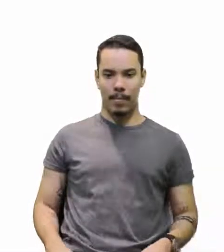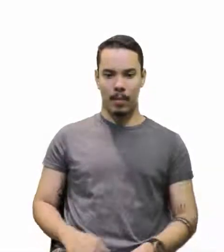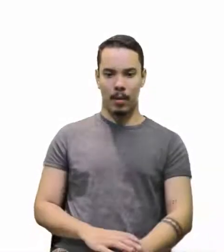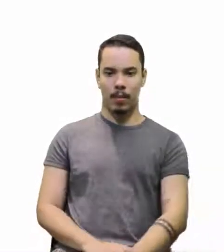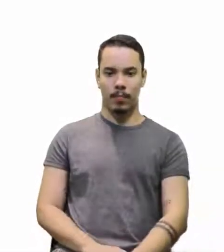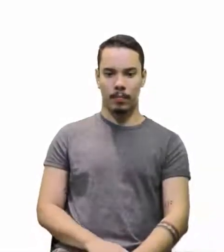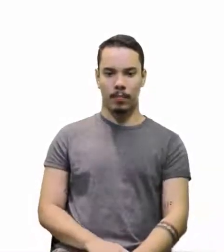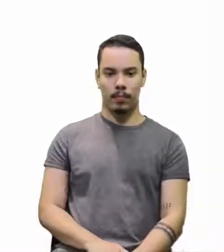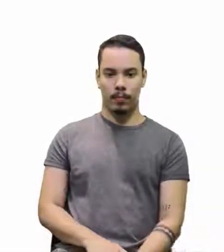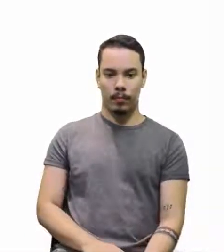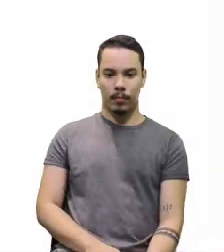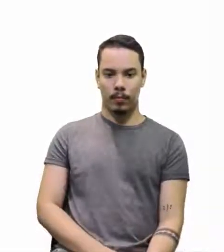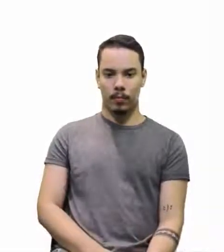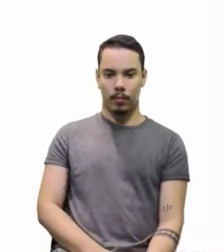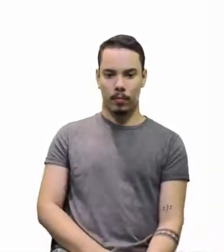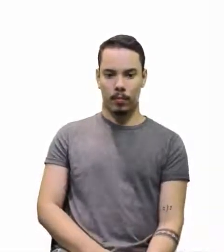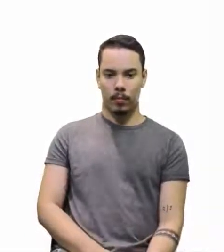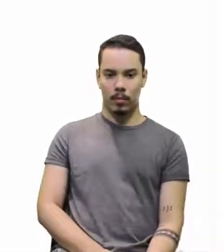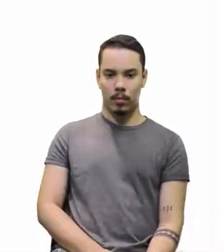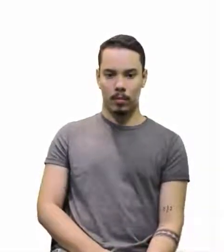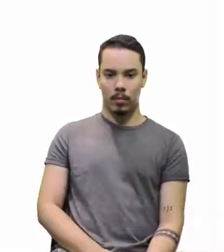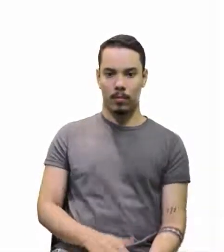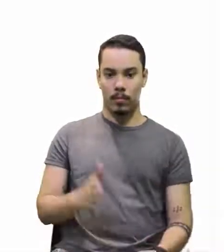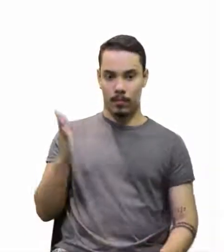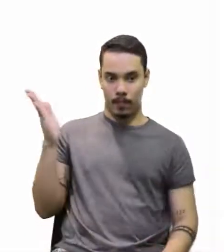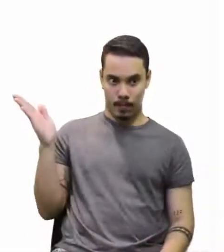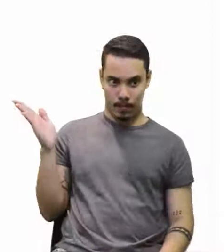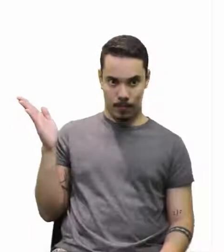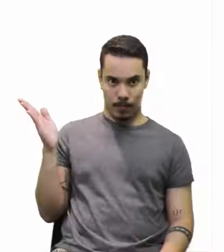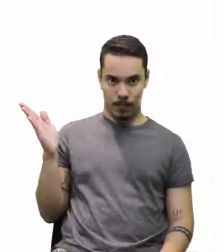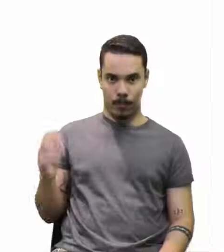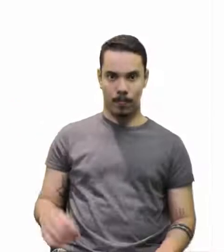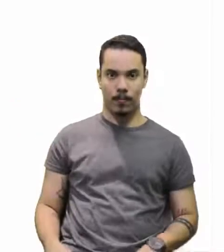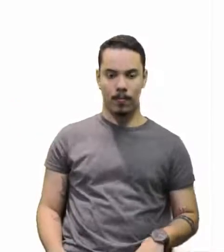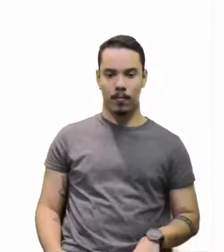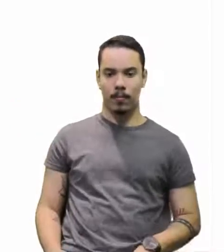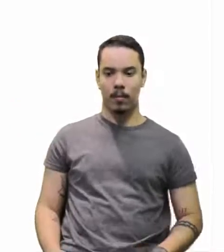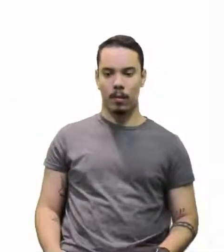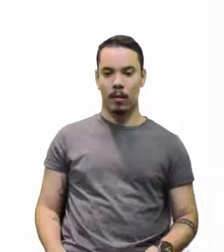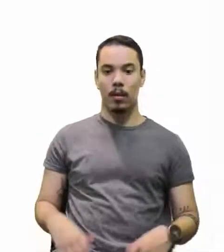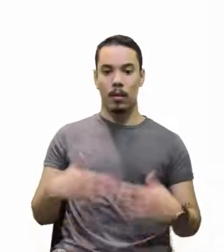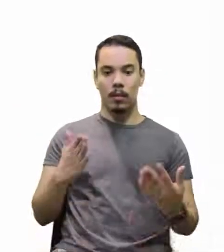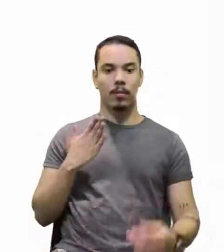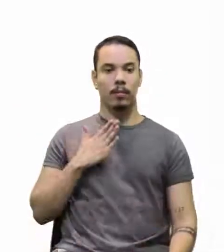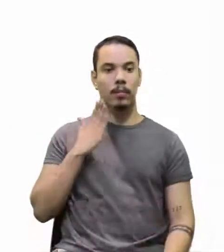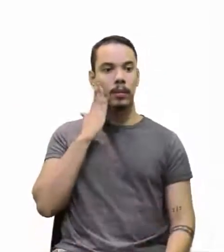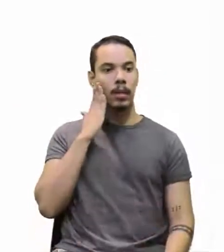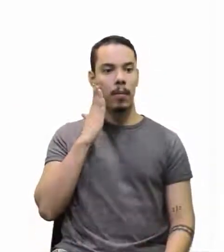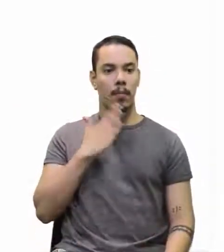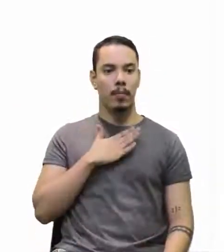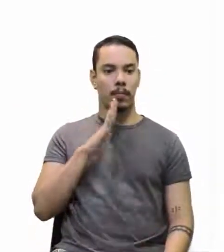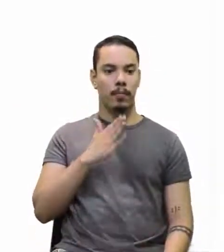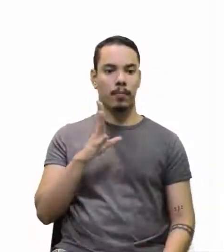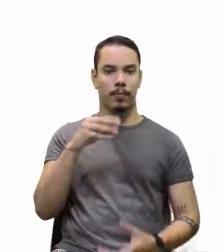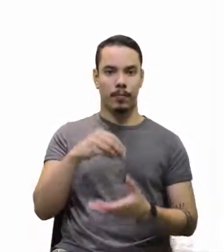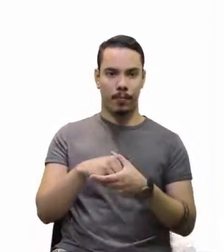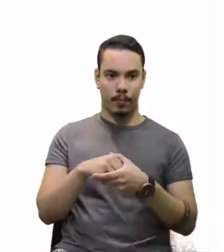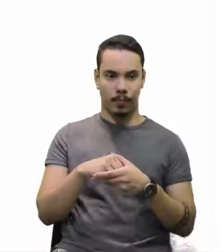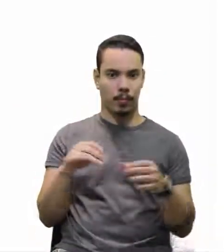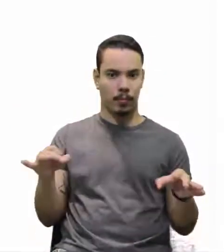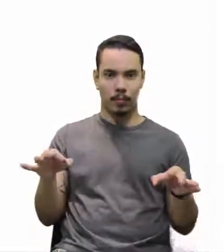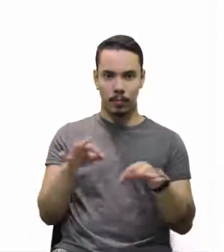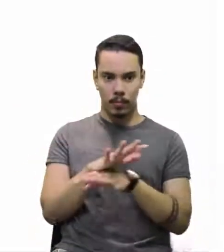Epsilon, né? É igual a R vezes I. Então pronto, está aí a resistência e a corrente.